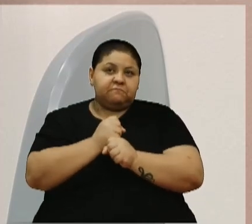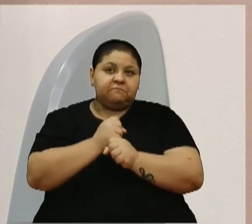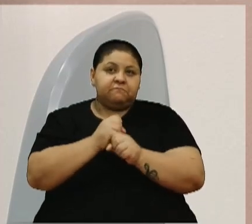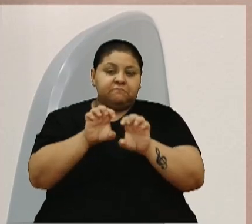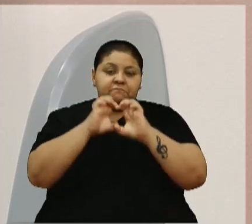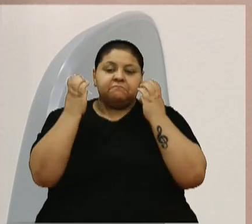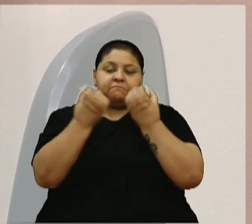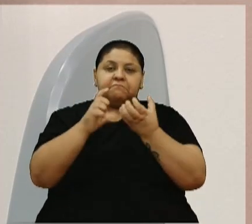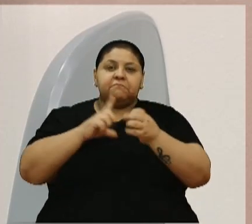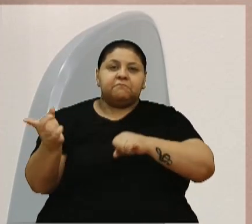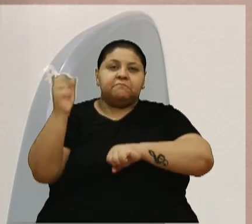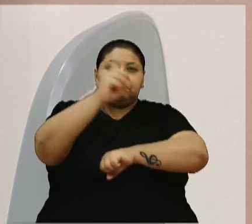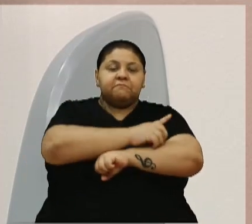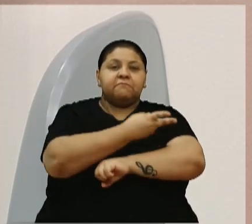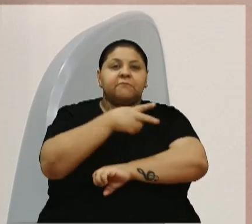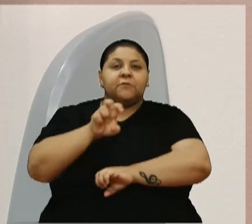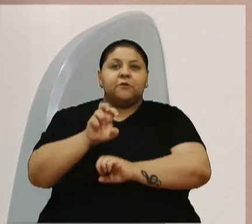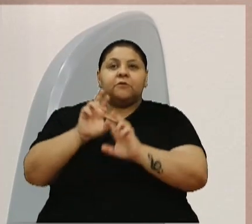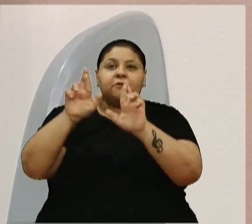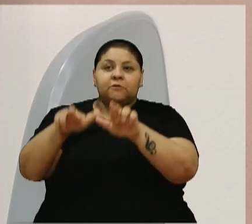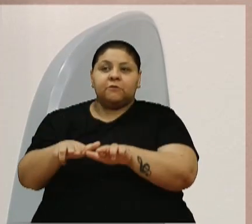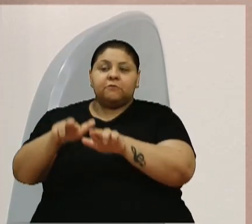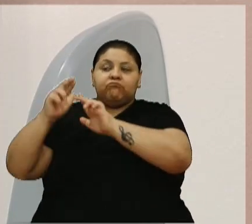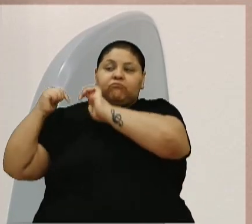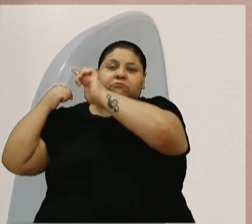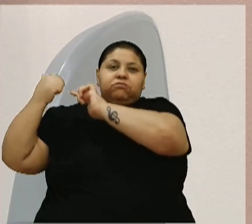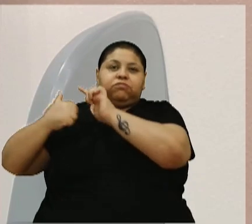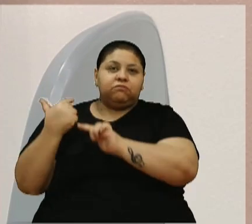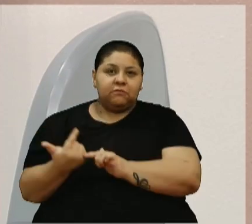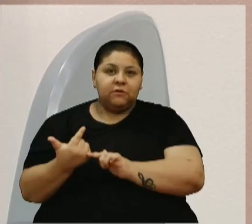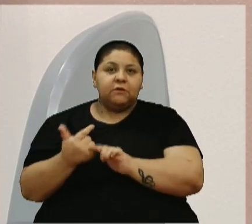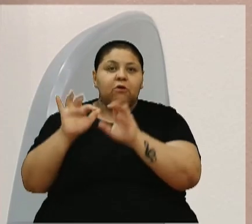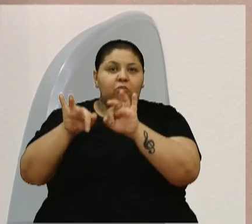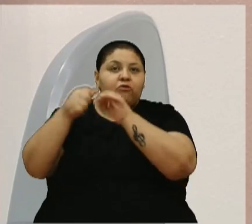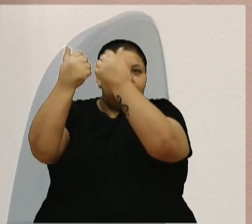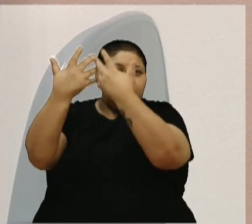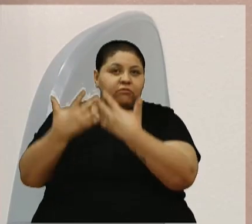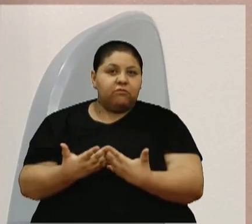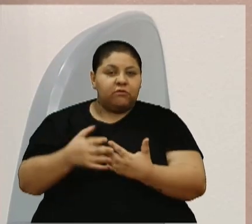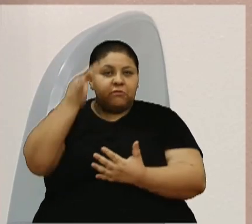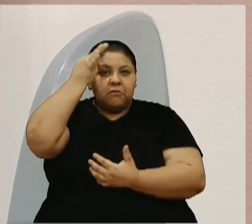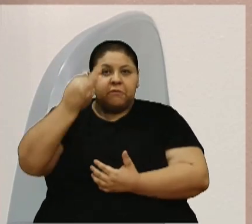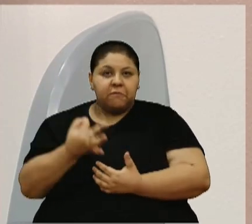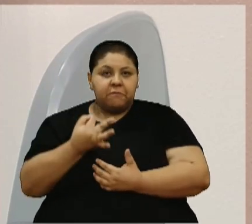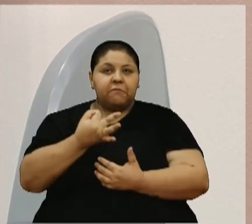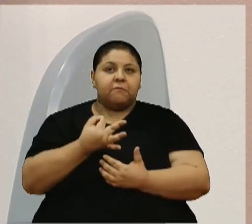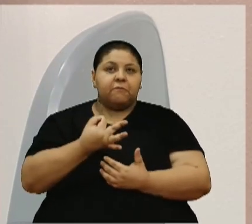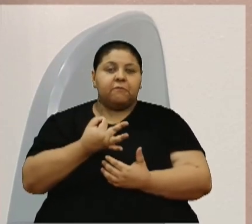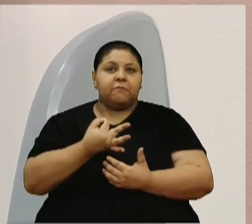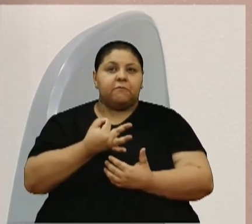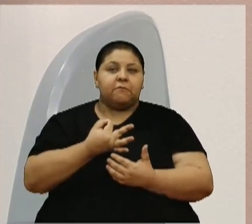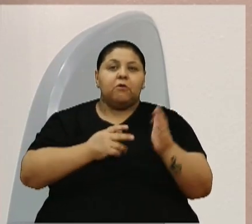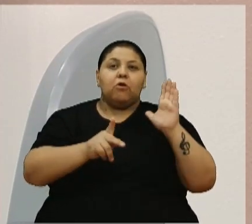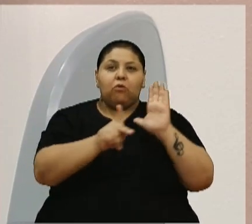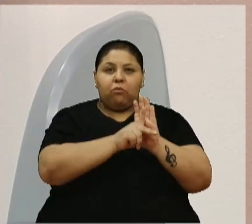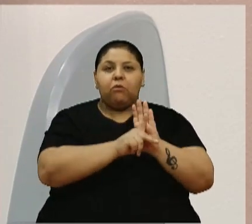data exclusiva na 25ª região tradicionalista. Por fim, diante do exposto e tendo em vista o parecer pela